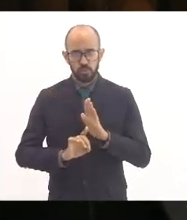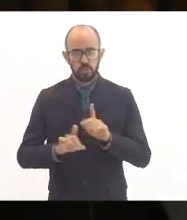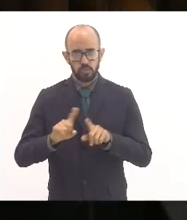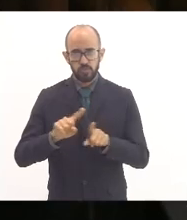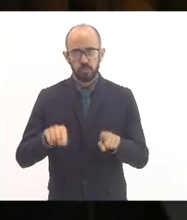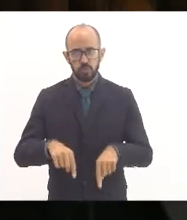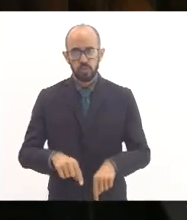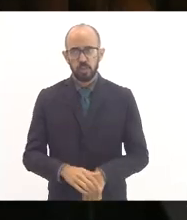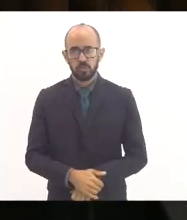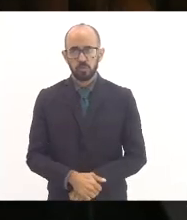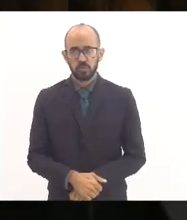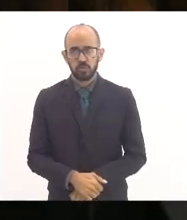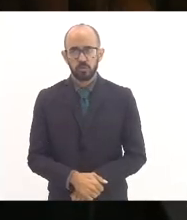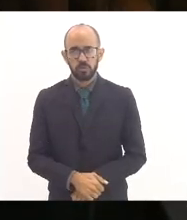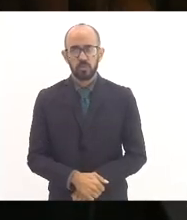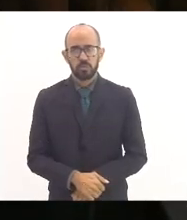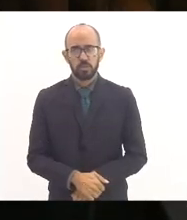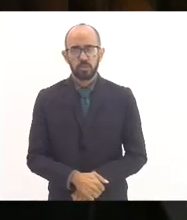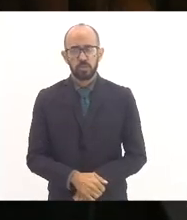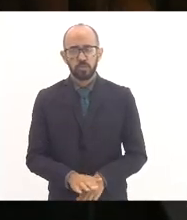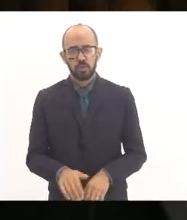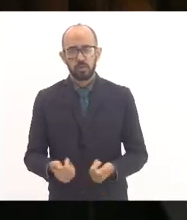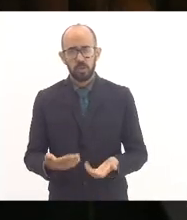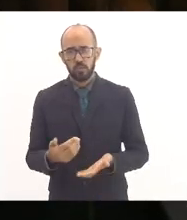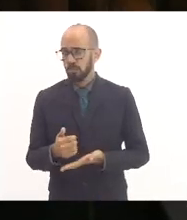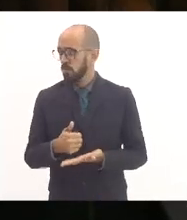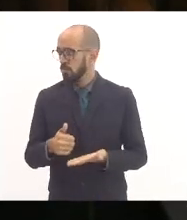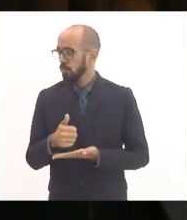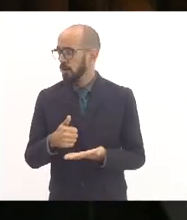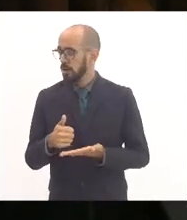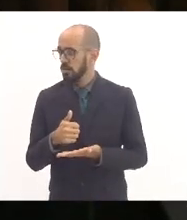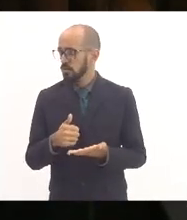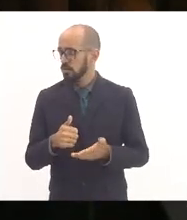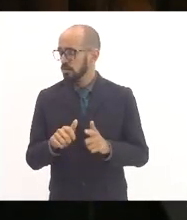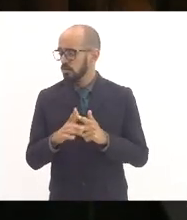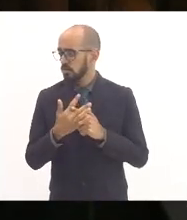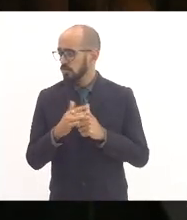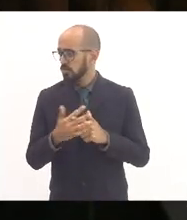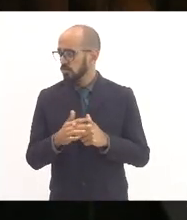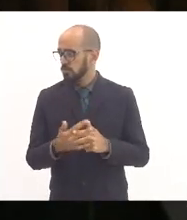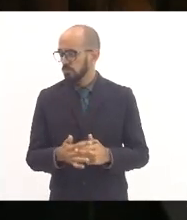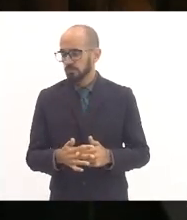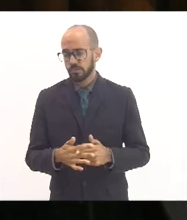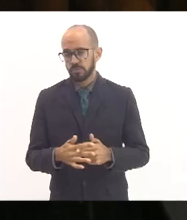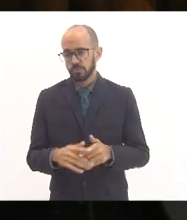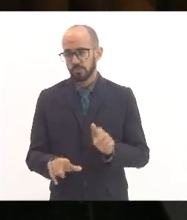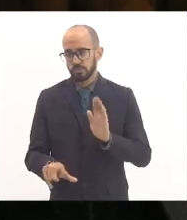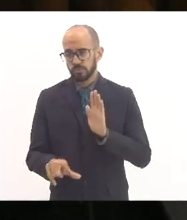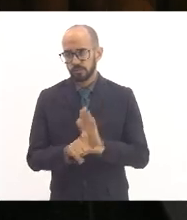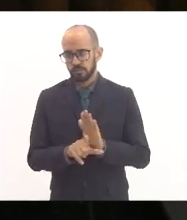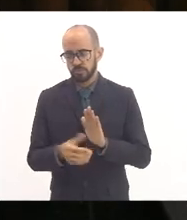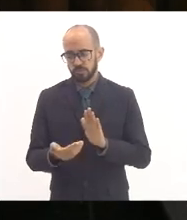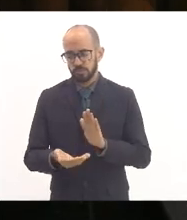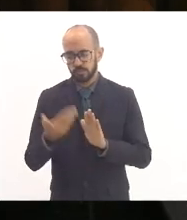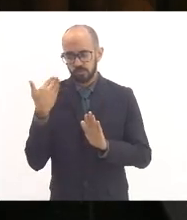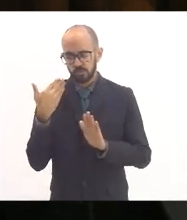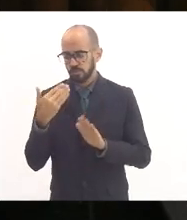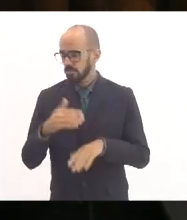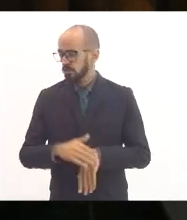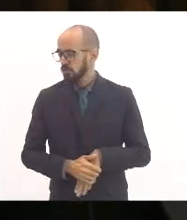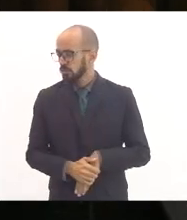Servidores o e basicamente Eles foram reeditados das legislação vigente